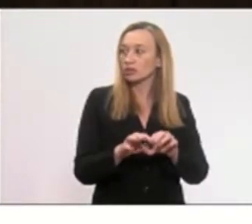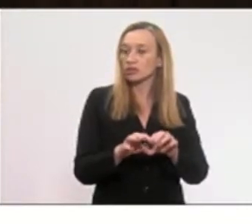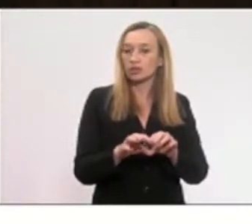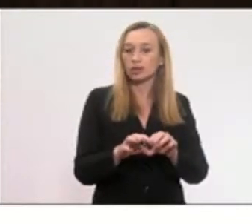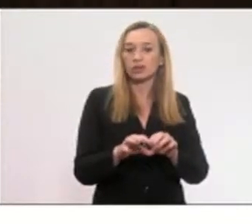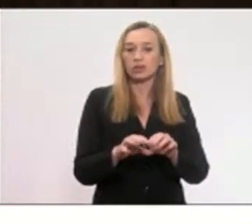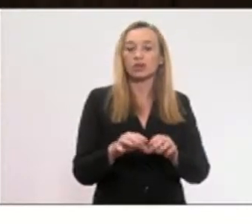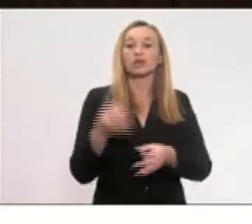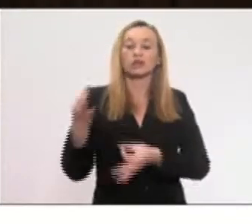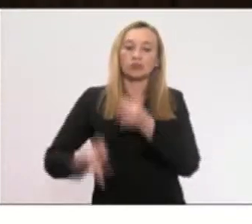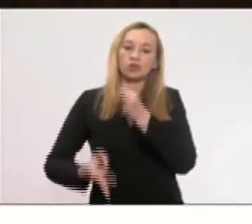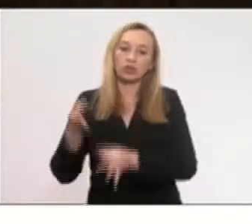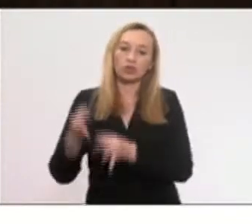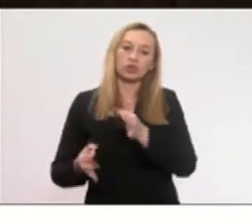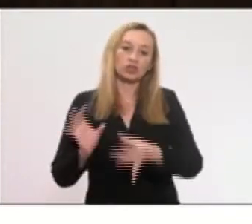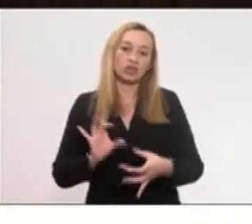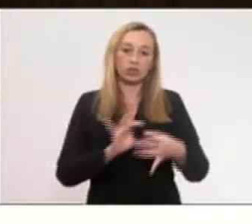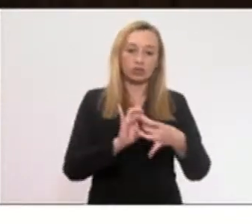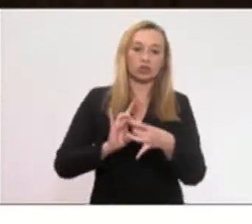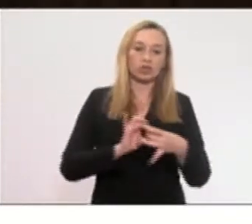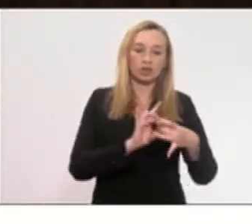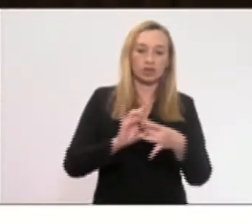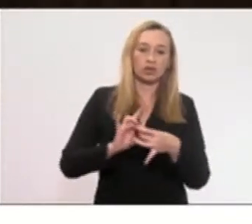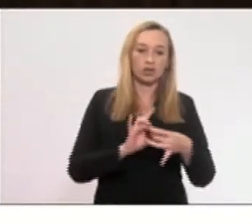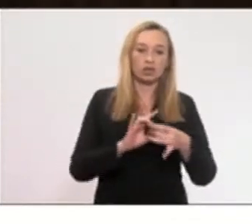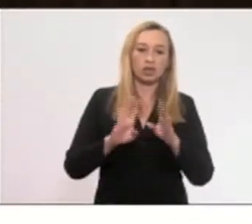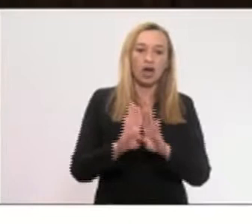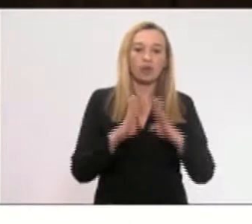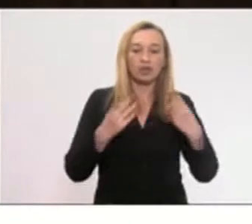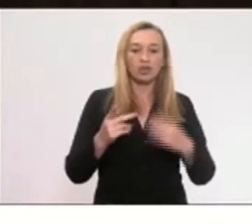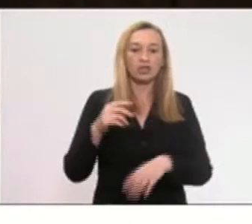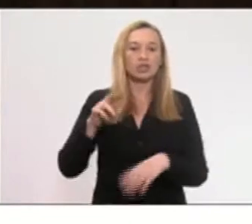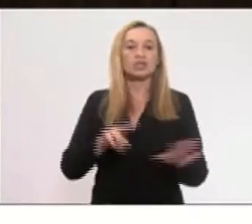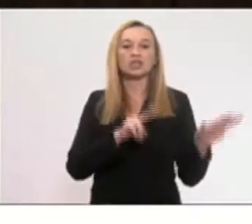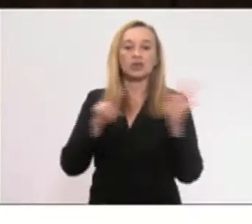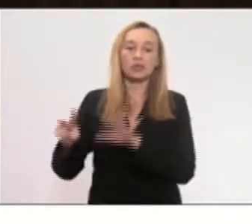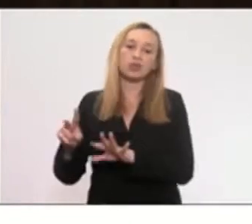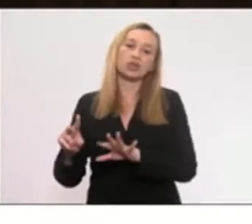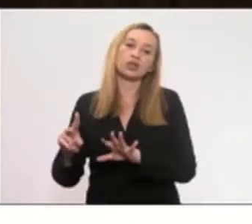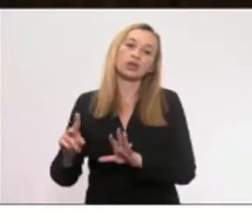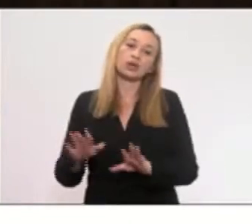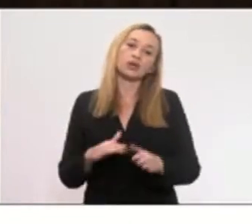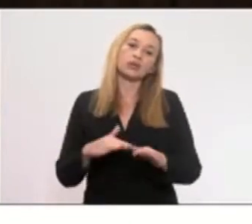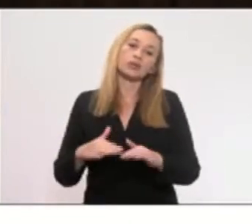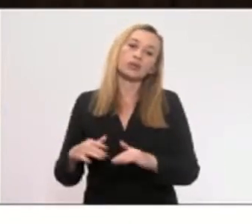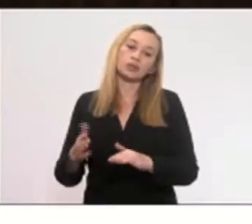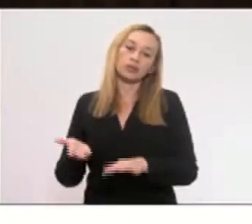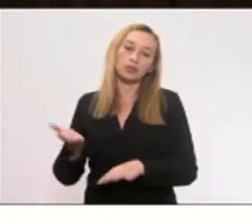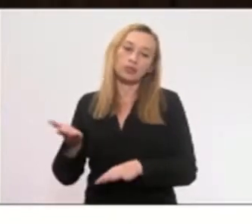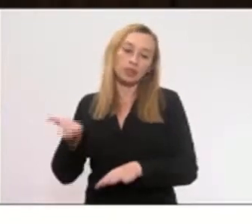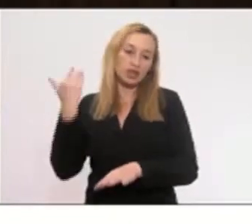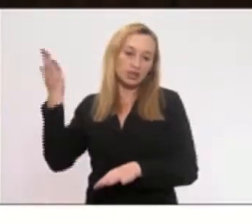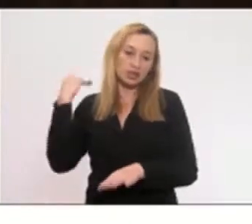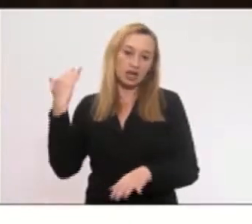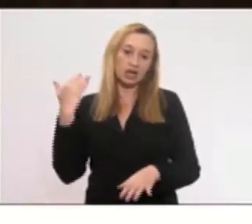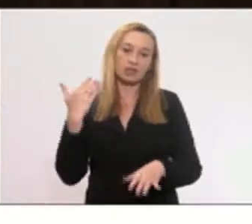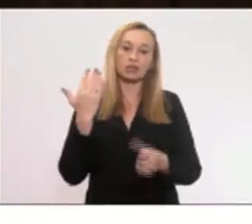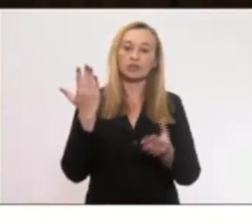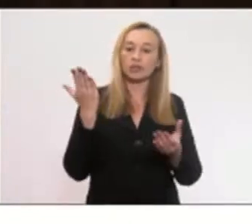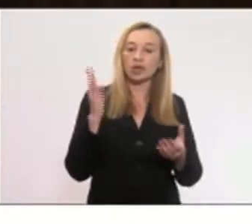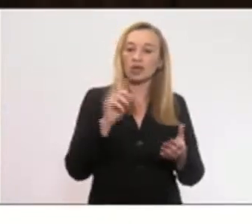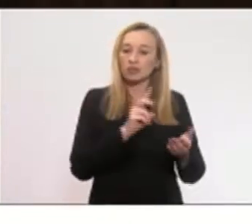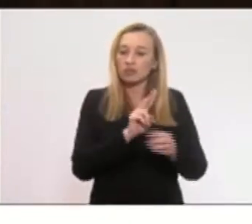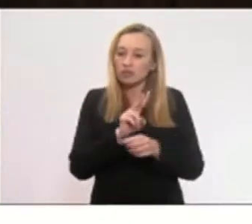Tribunal de Contas da União abriu na semana passada um processo para investigar exatamente essa